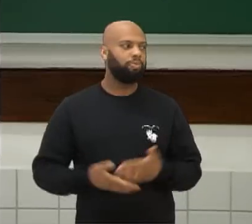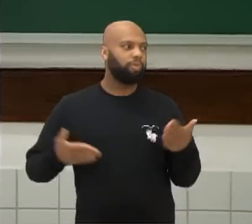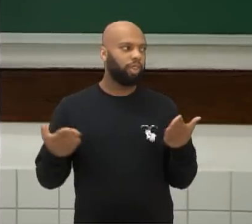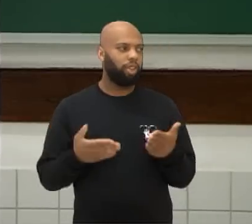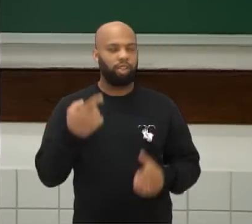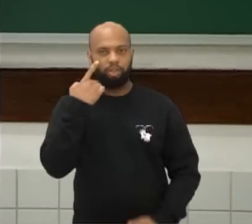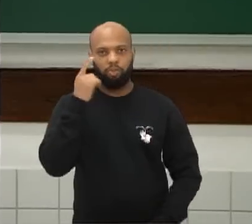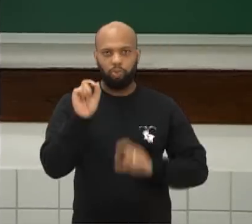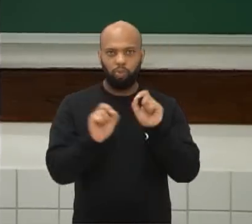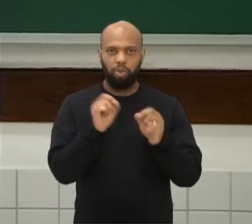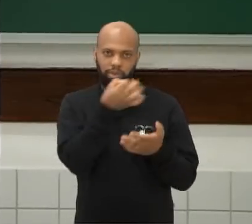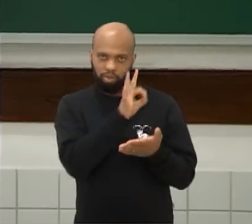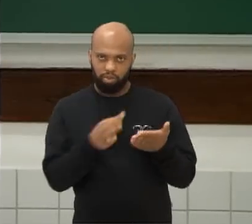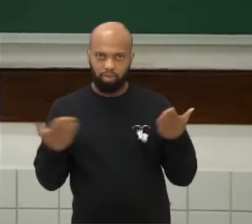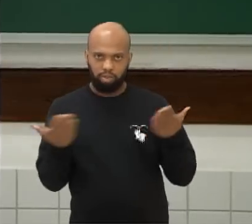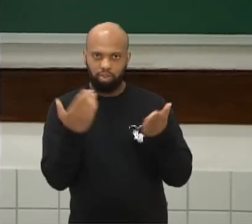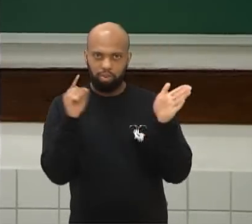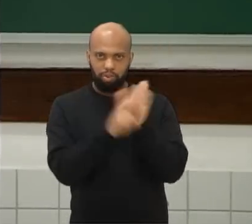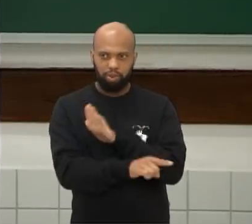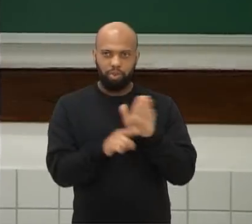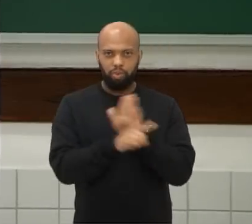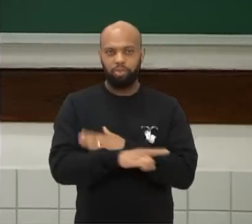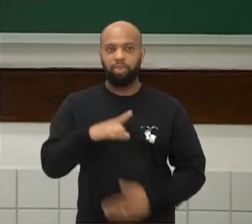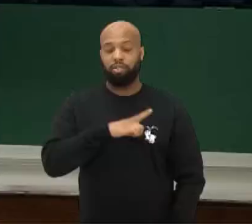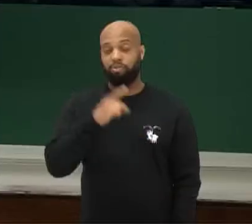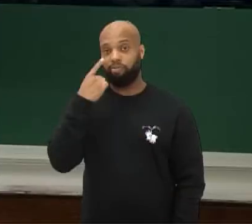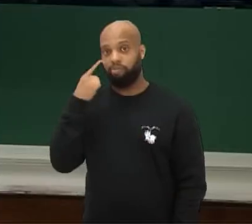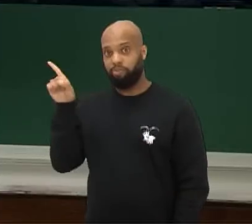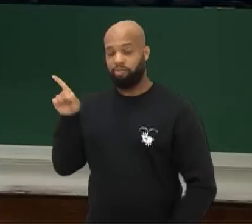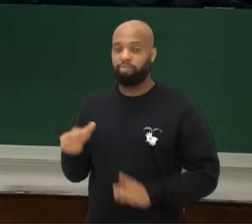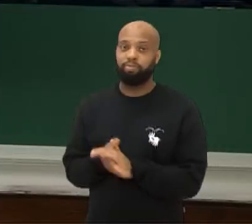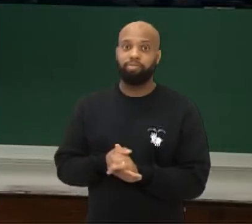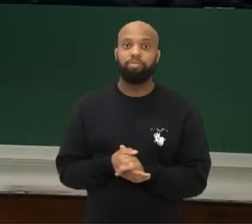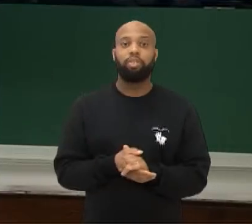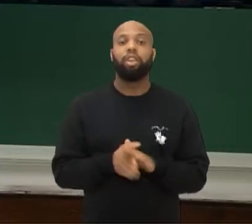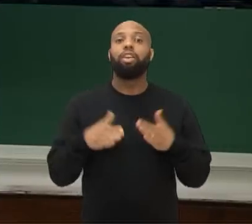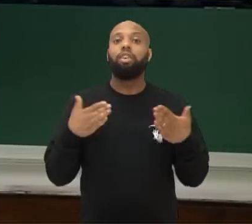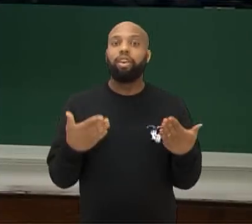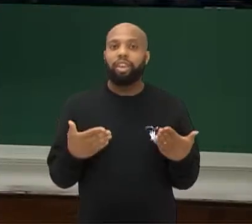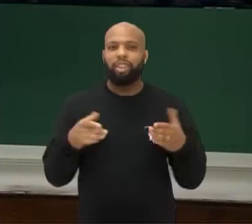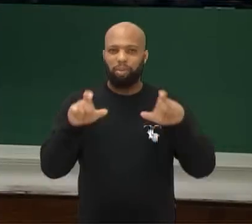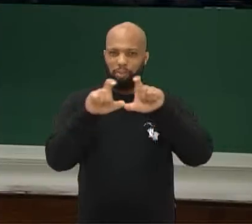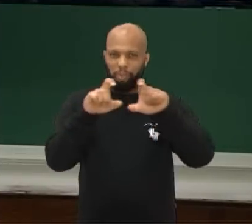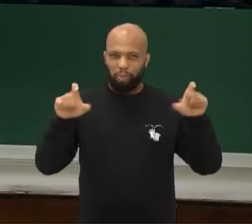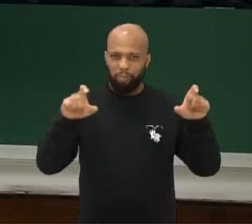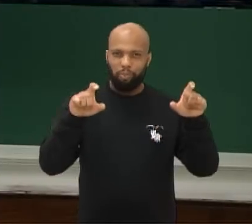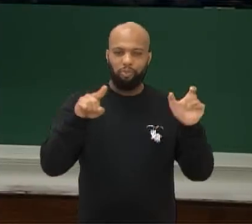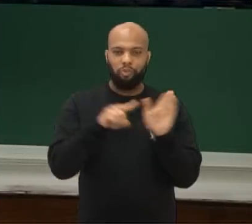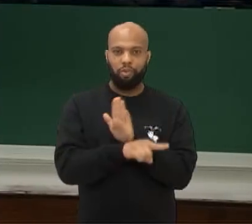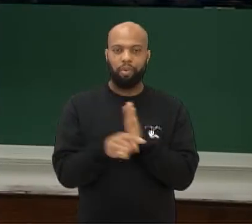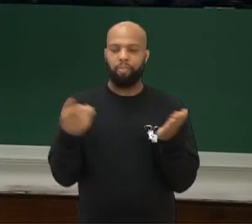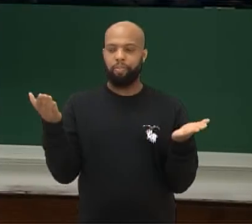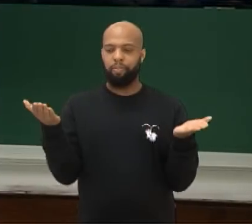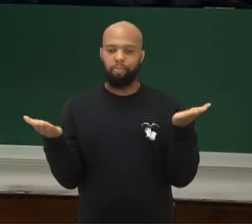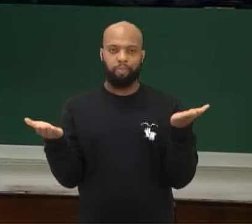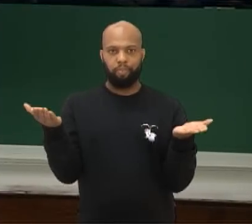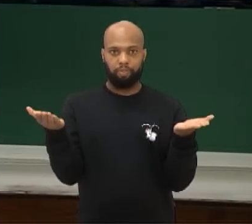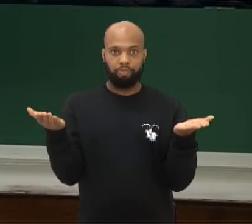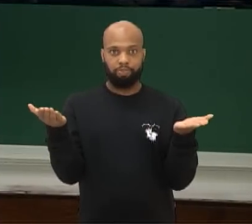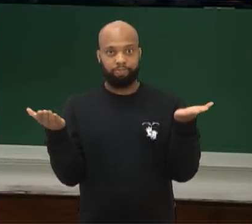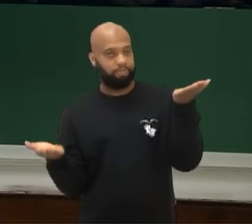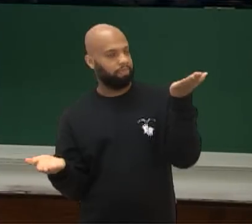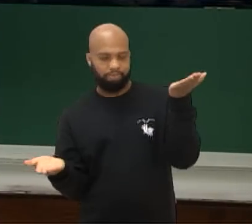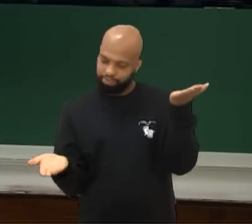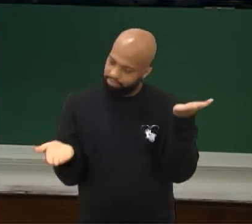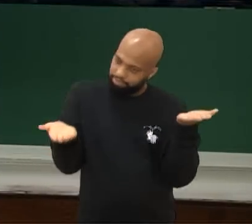Vamos lá então, corrigindo o exercício. Veja, quando ele fala que a balança está em equilíbrio,